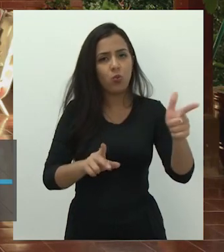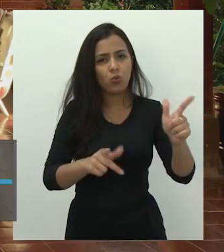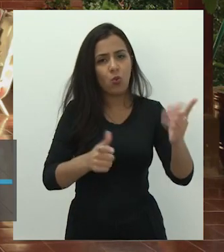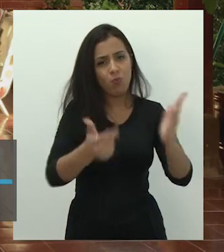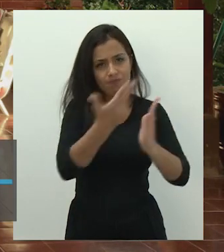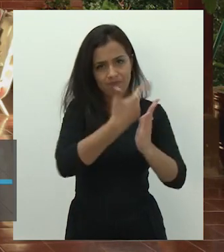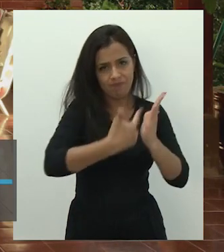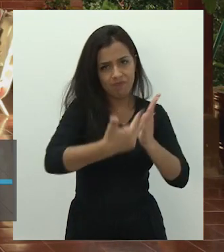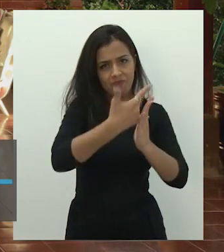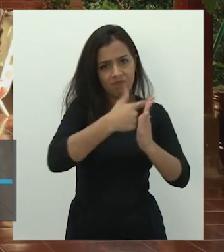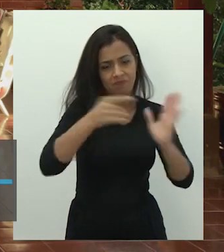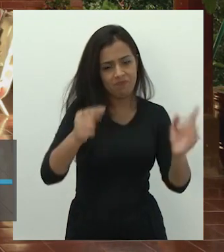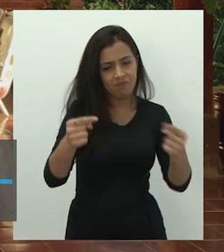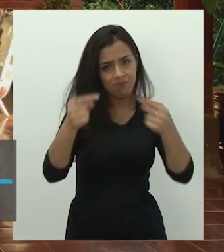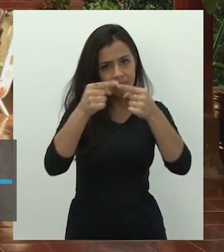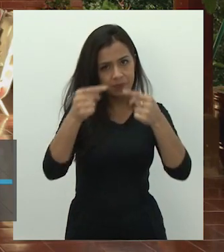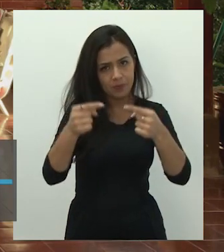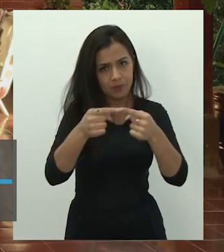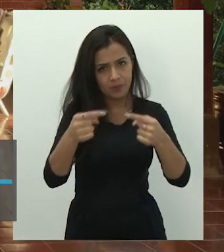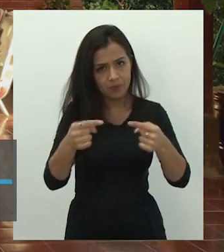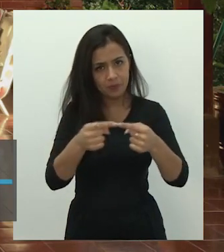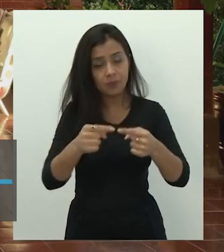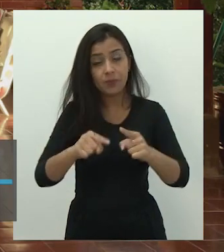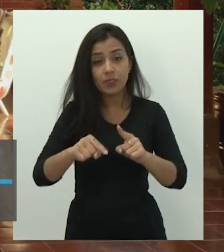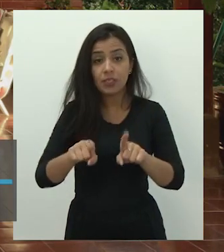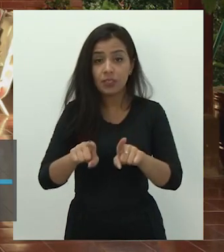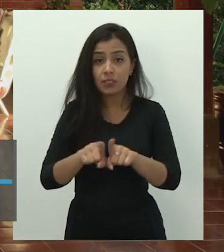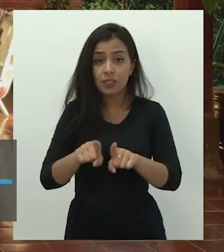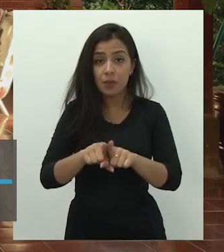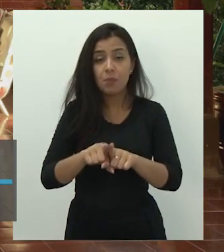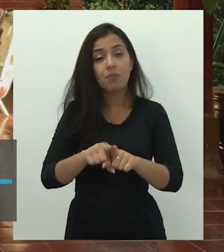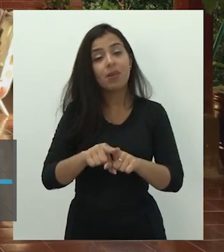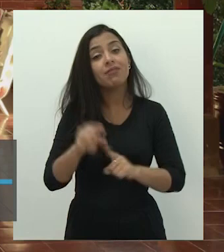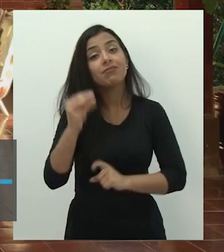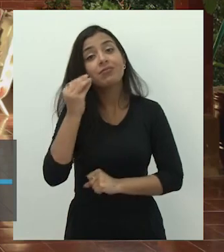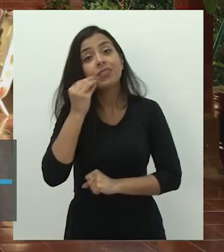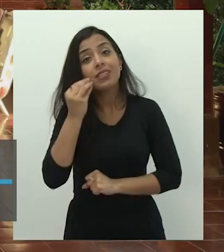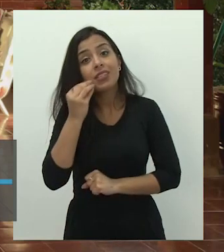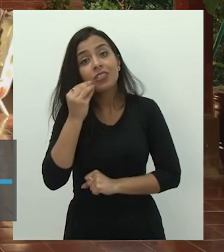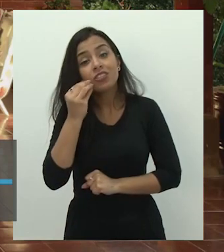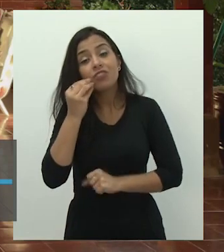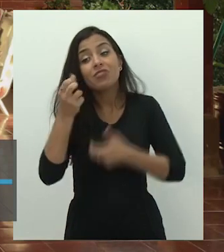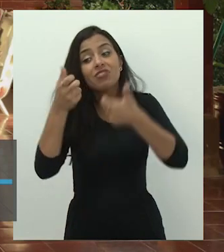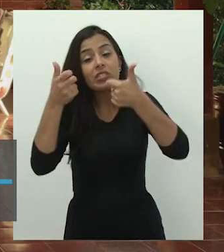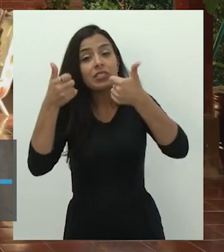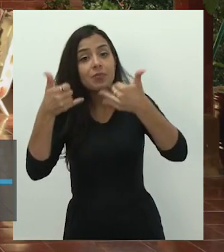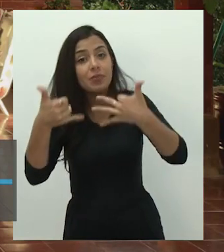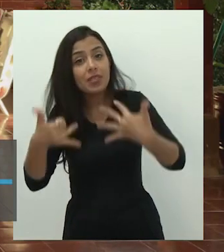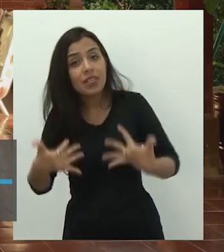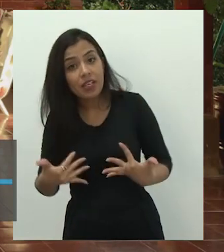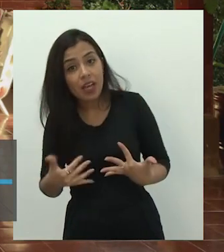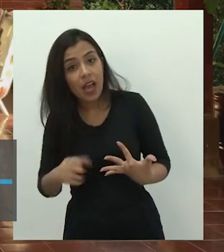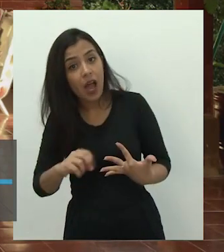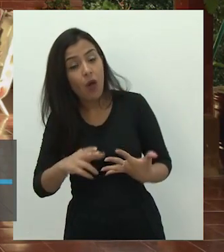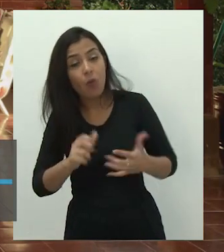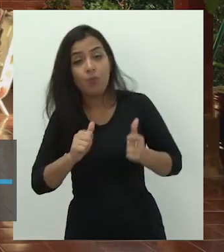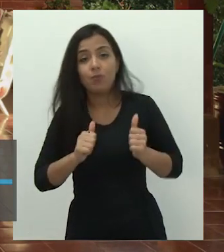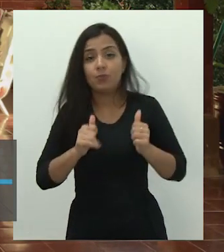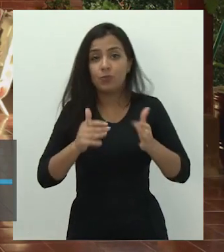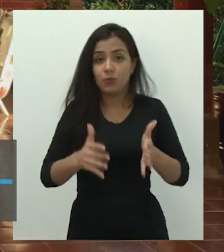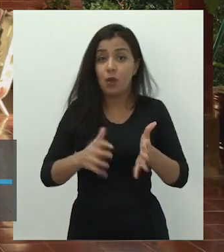Também ele se caracteriza pelas tentativas de expressar ou explicar a estrutura de um